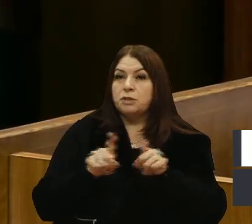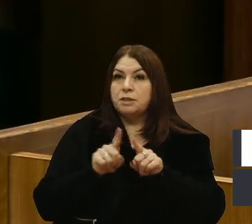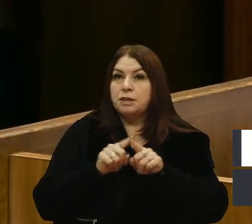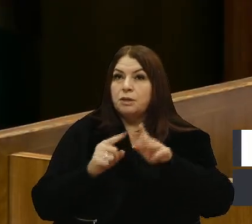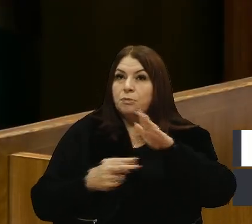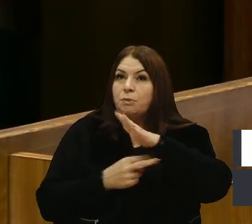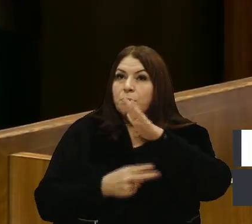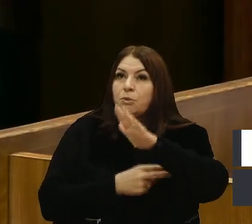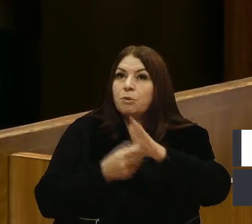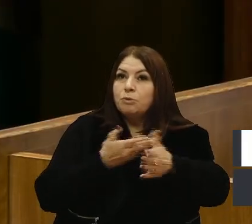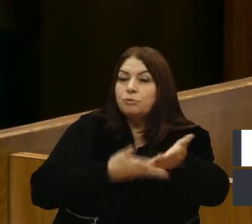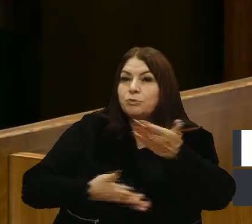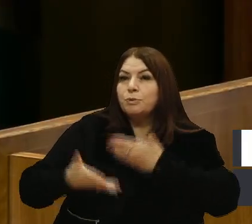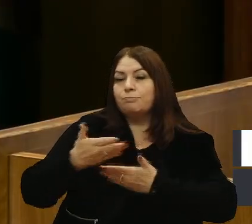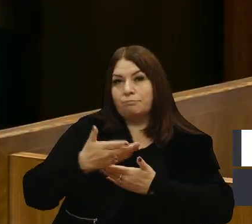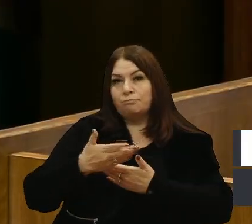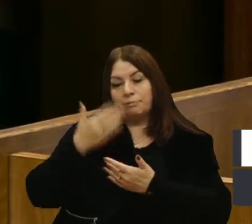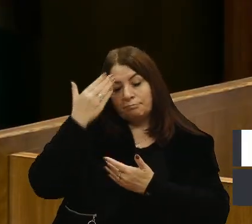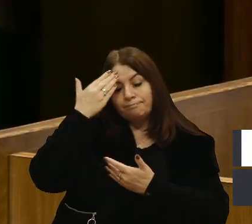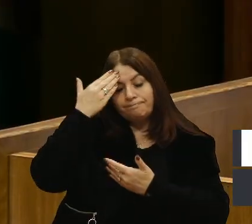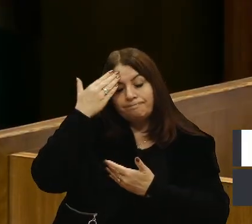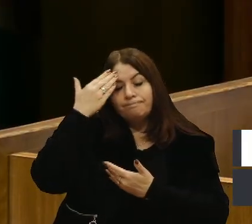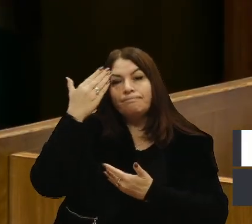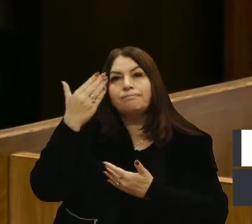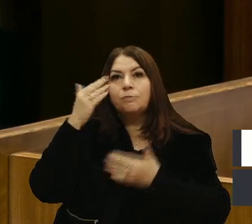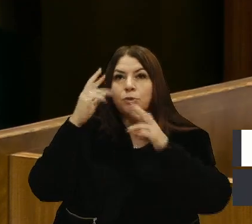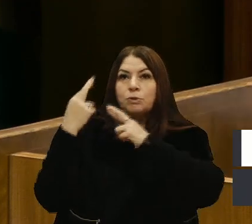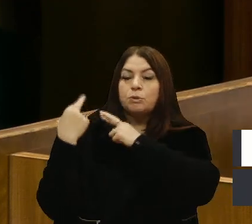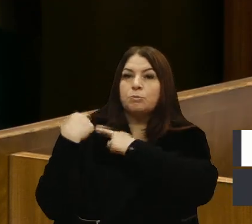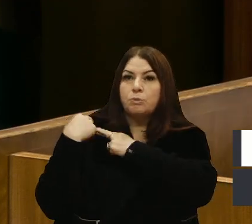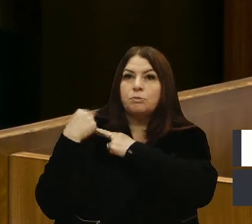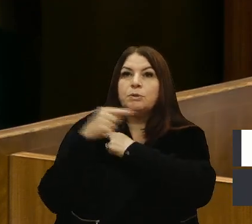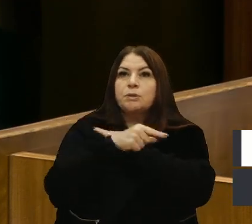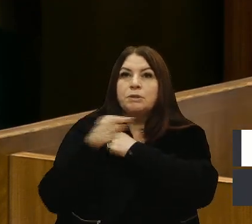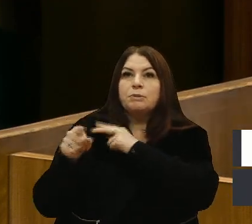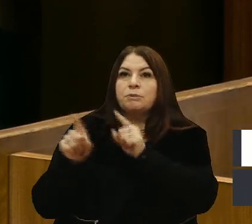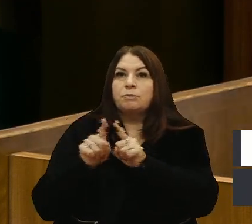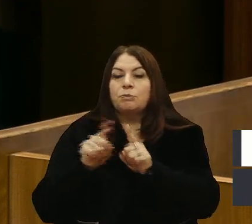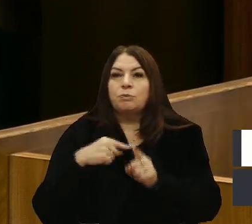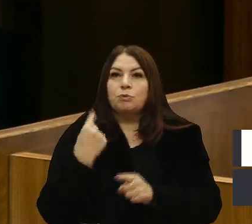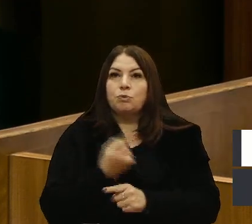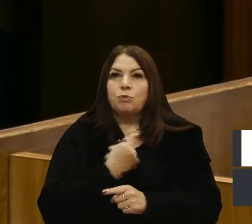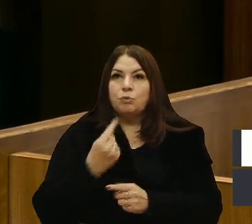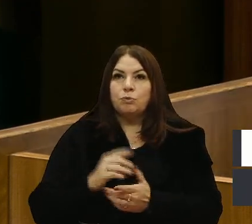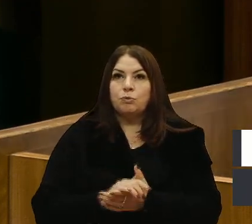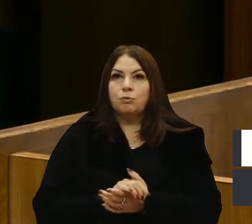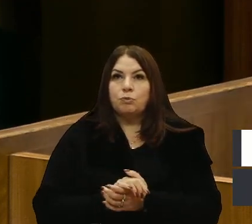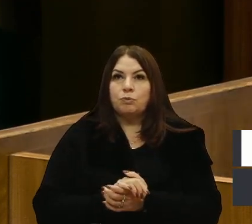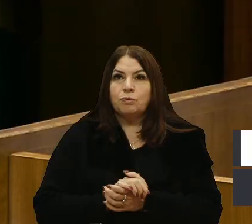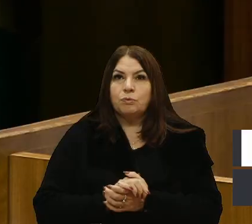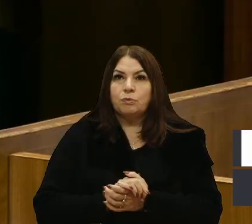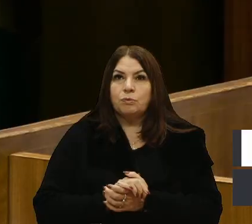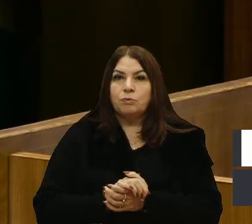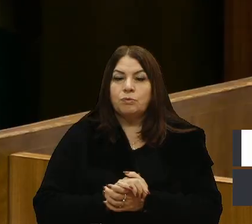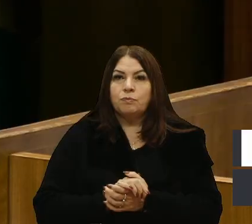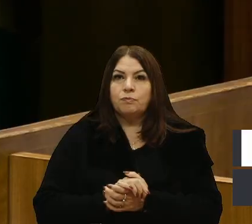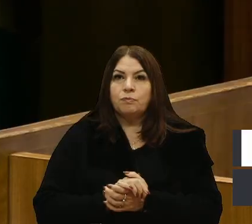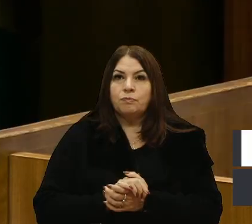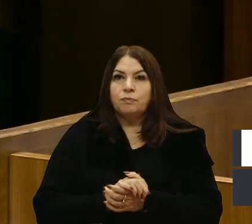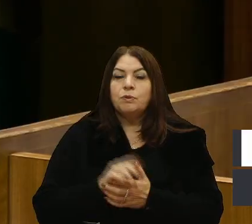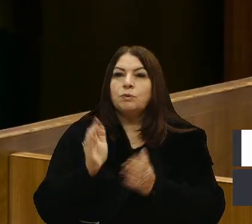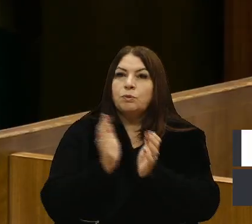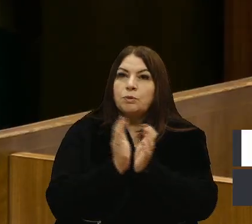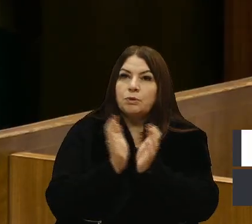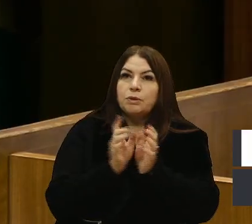essa circulação, agradeço com gratidão e responsabilidade, assim como todos os outros